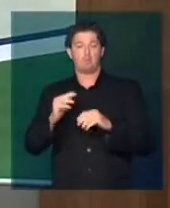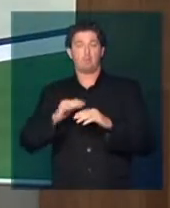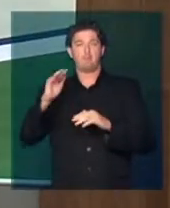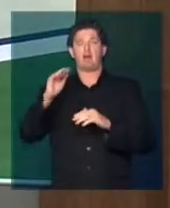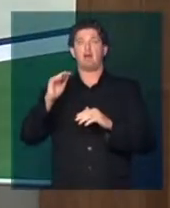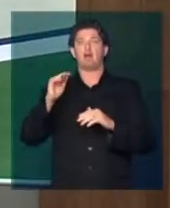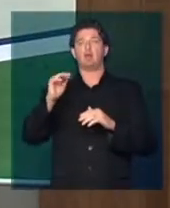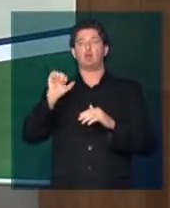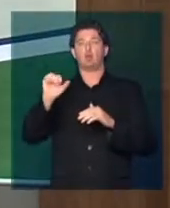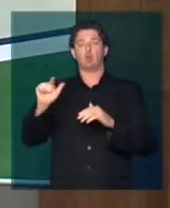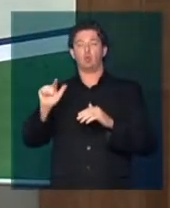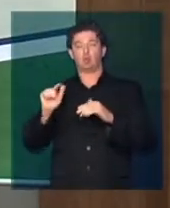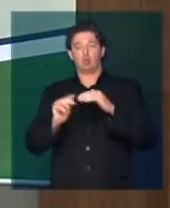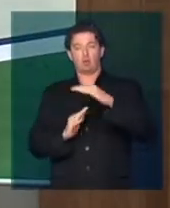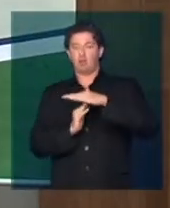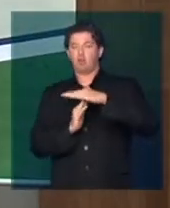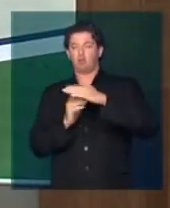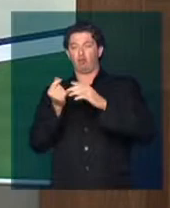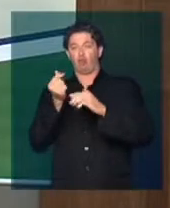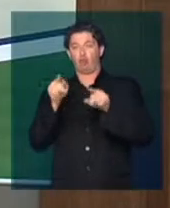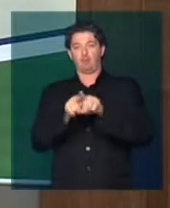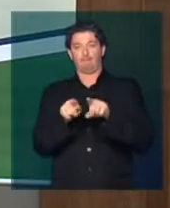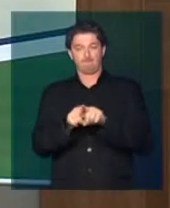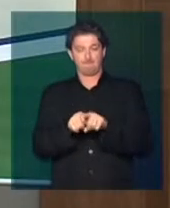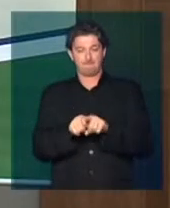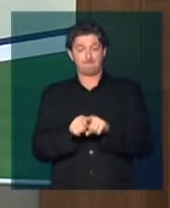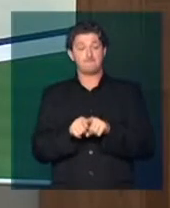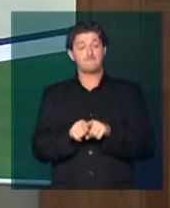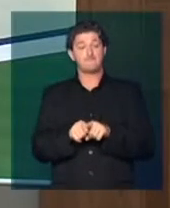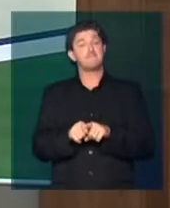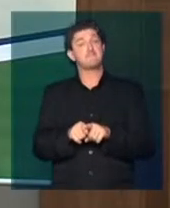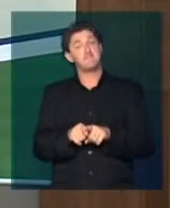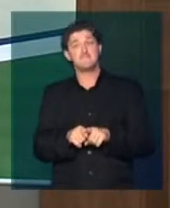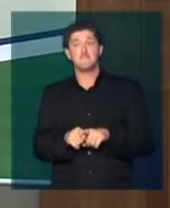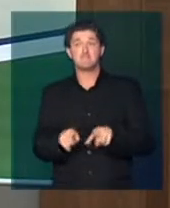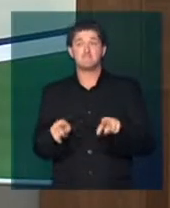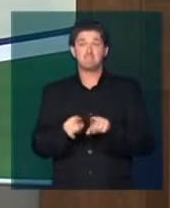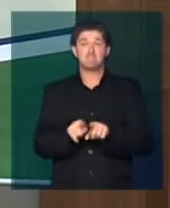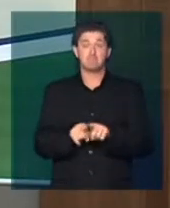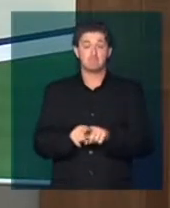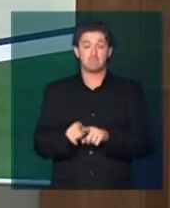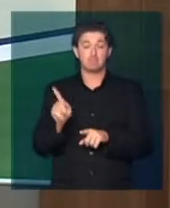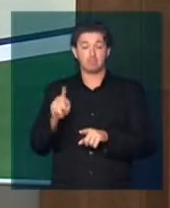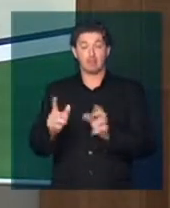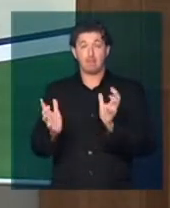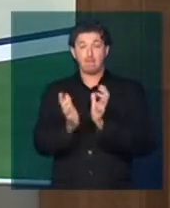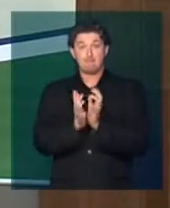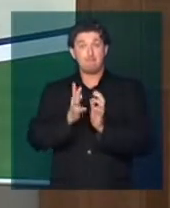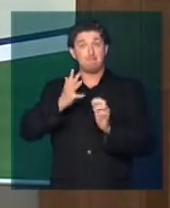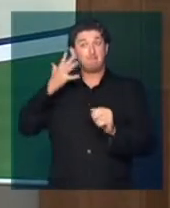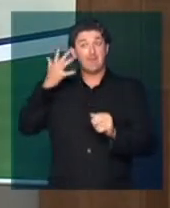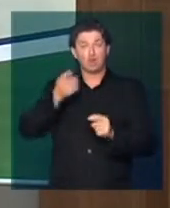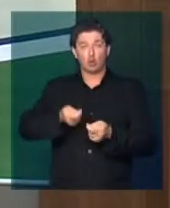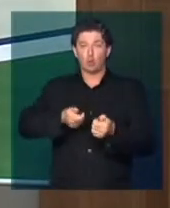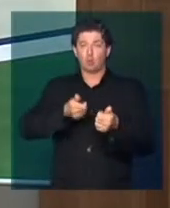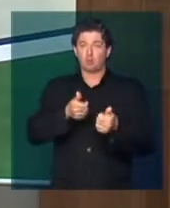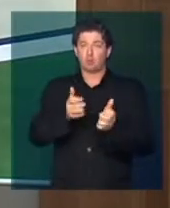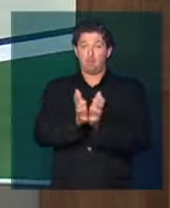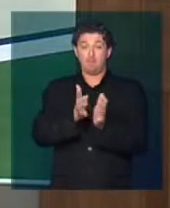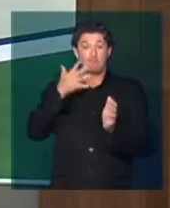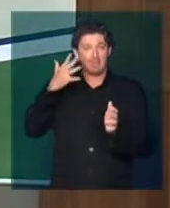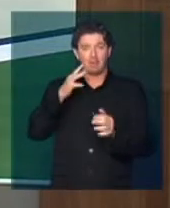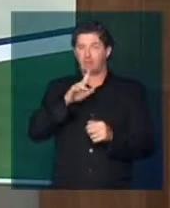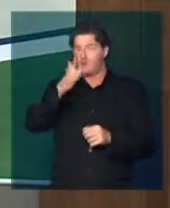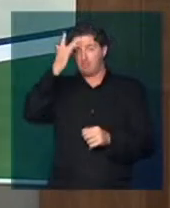X em valor absoluto. E também caminha no sentido das doações serem só para partidos políticos